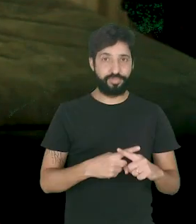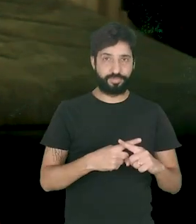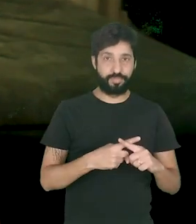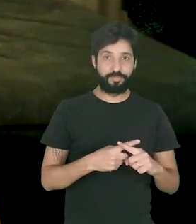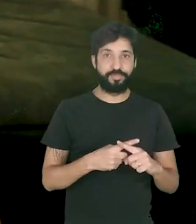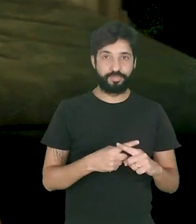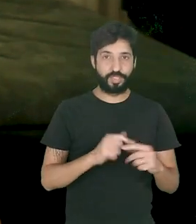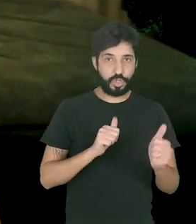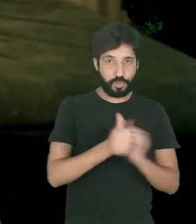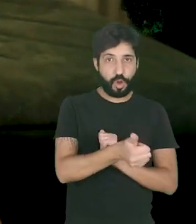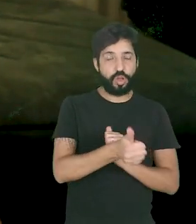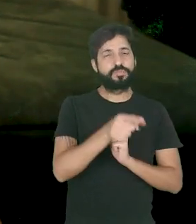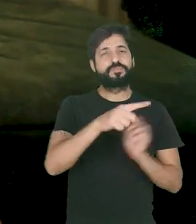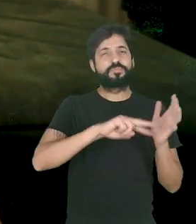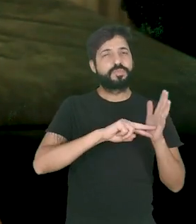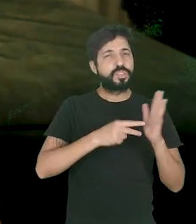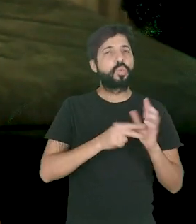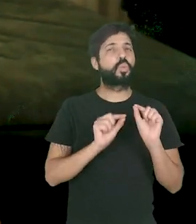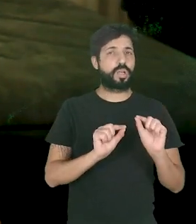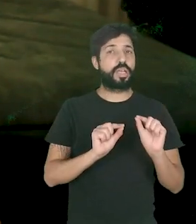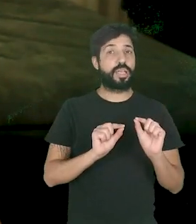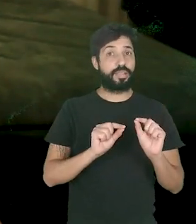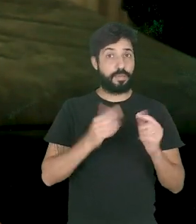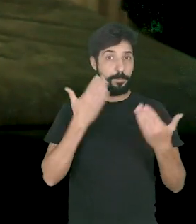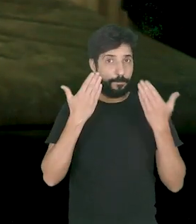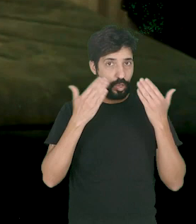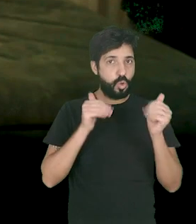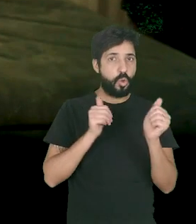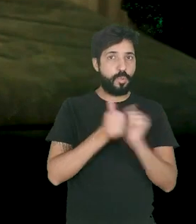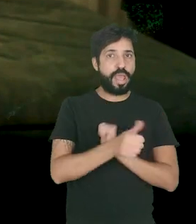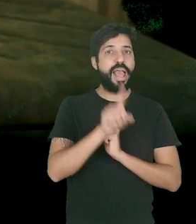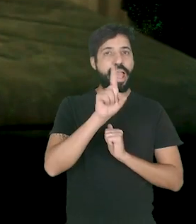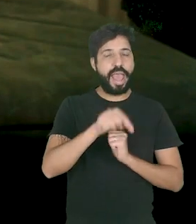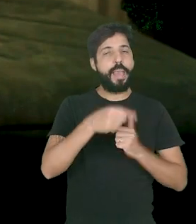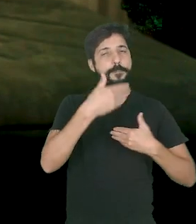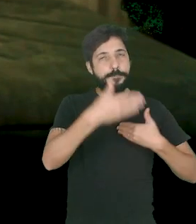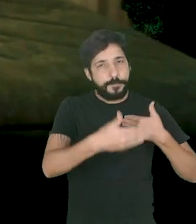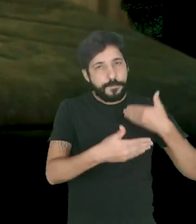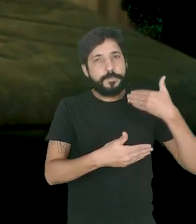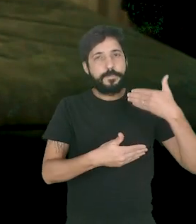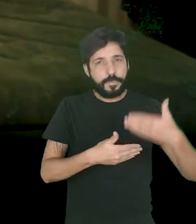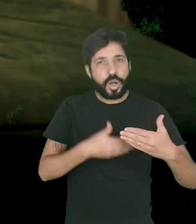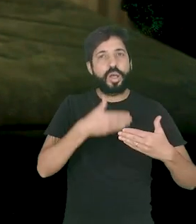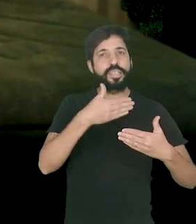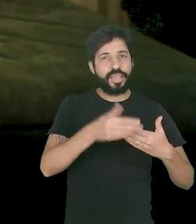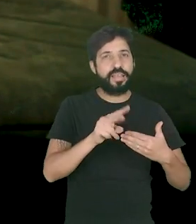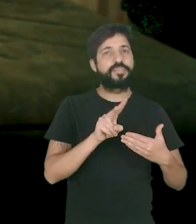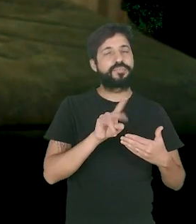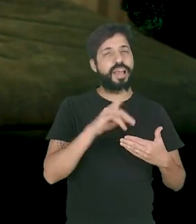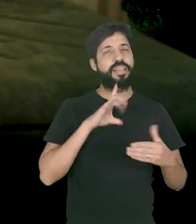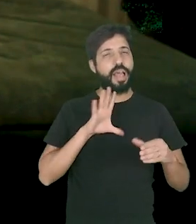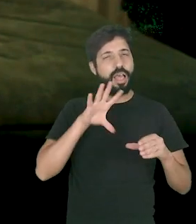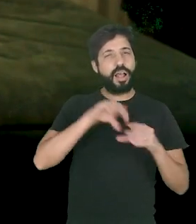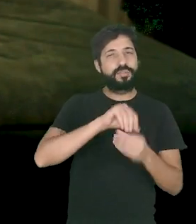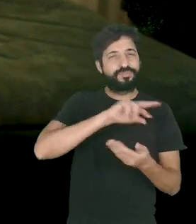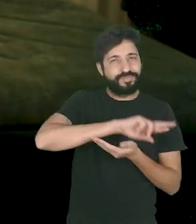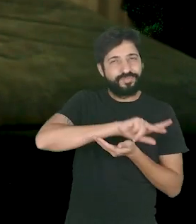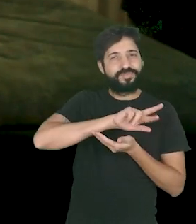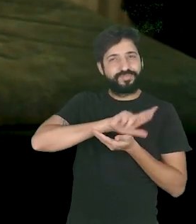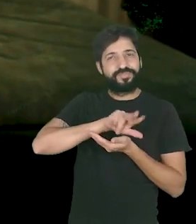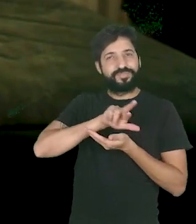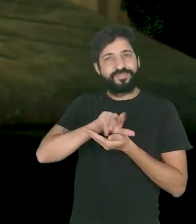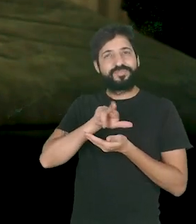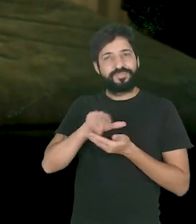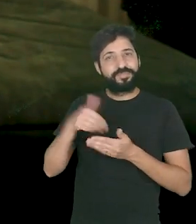esportivas. Isso quer dizer que a psicologia do esporte é um processo que vai incluir diversos tipos